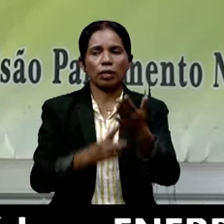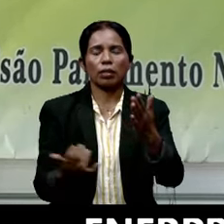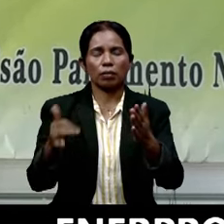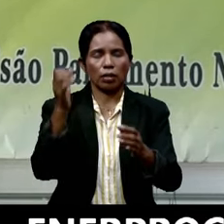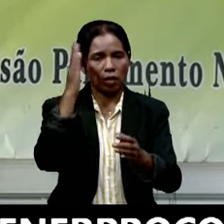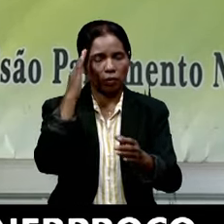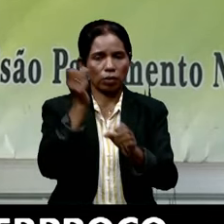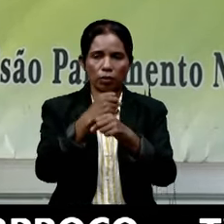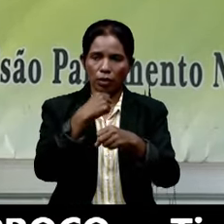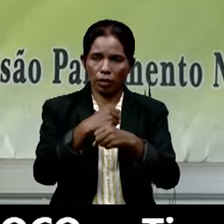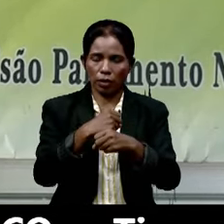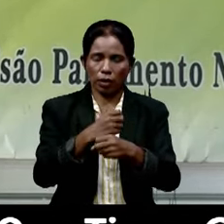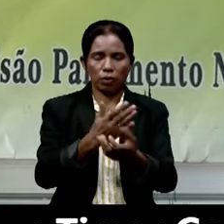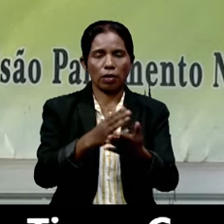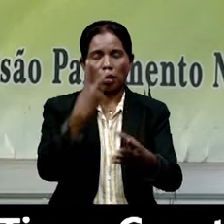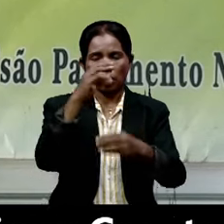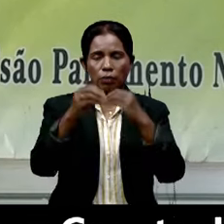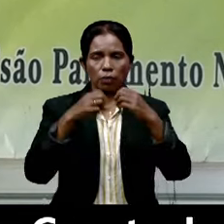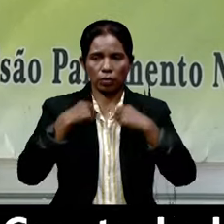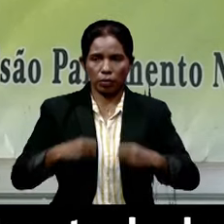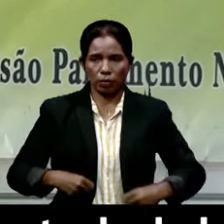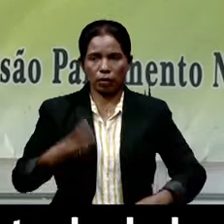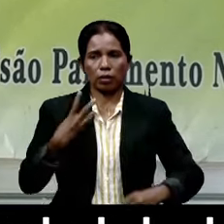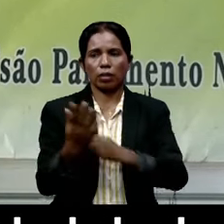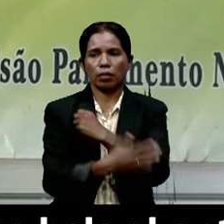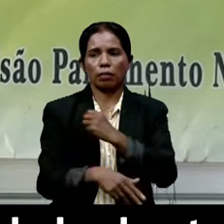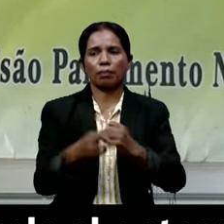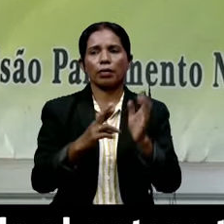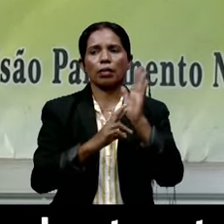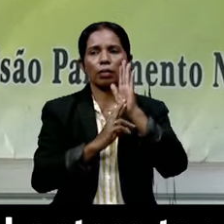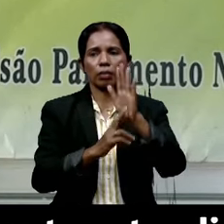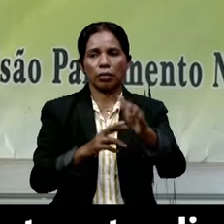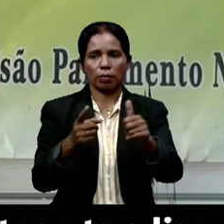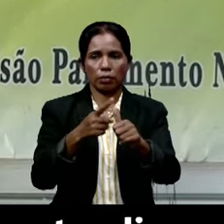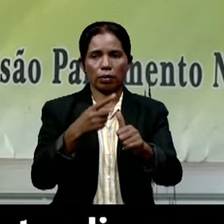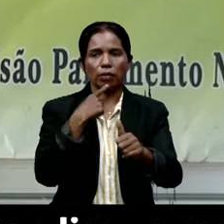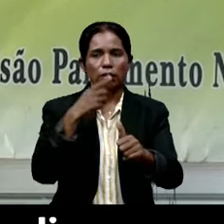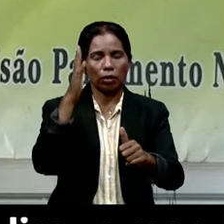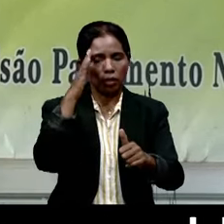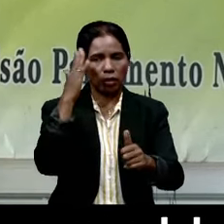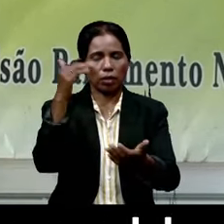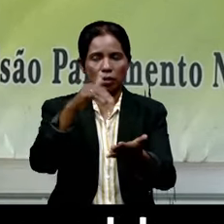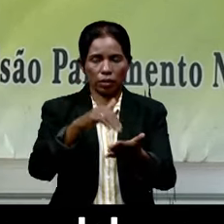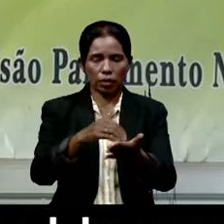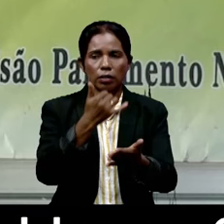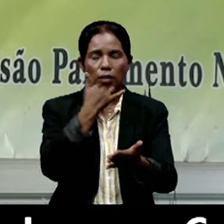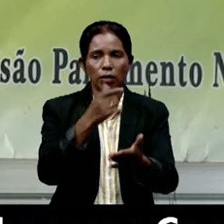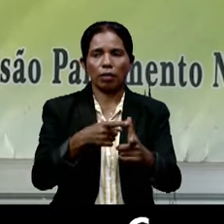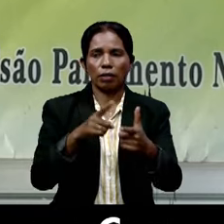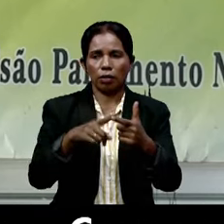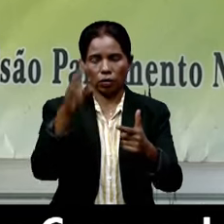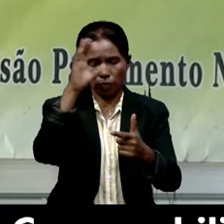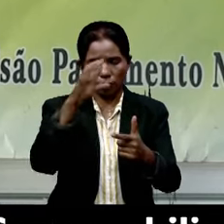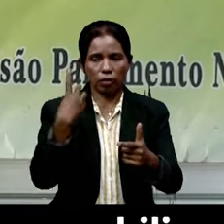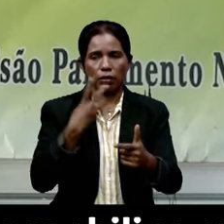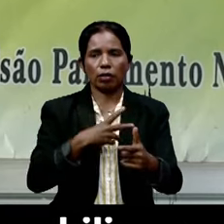do ralo para tu ralo melhoria da situação de saúde aí também vai lá. A recomendação é que primeiro a tu reconhece falha na IHA, segundo, buca a tu